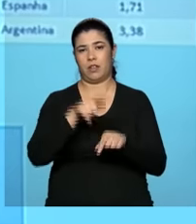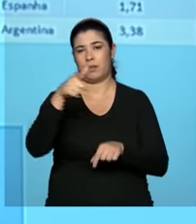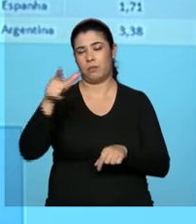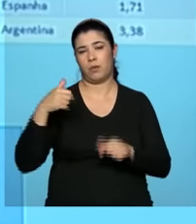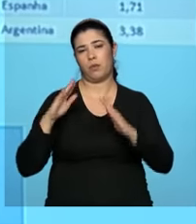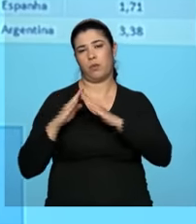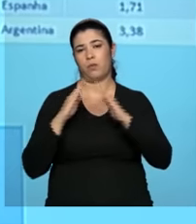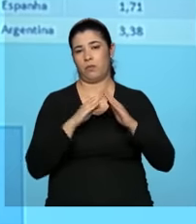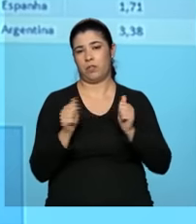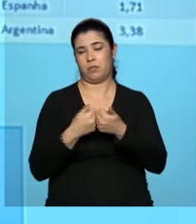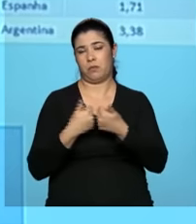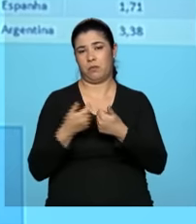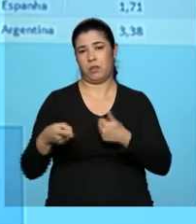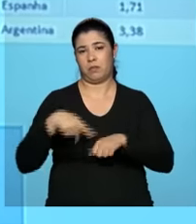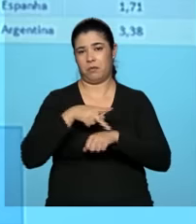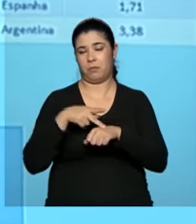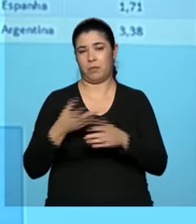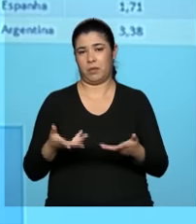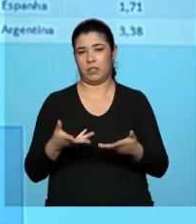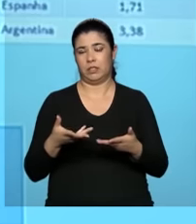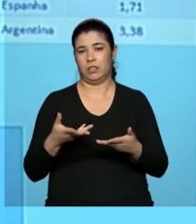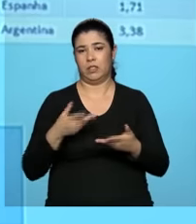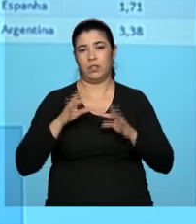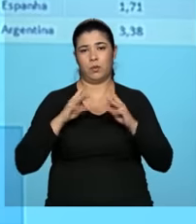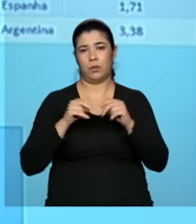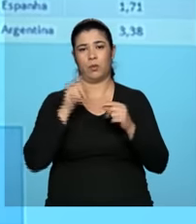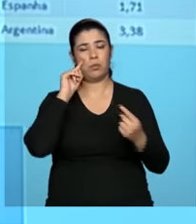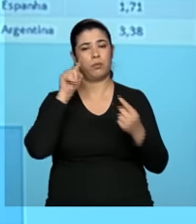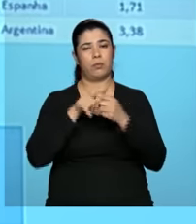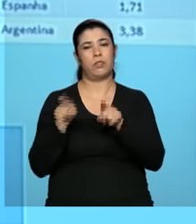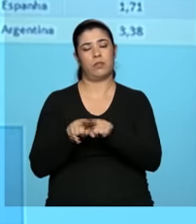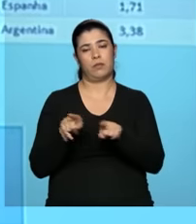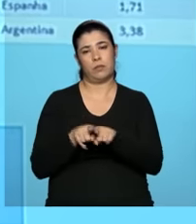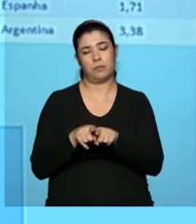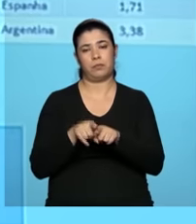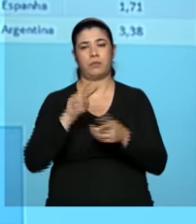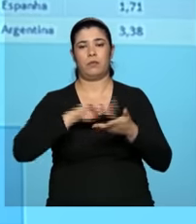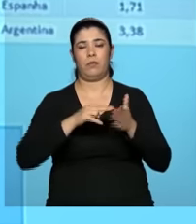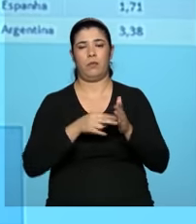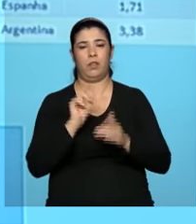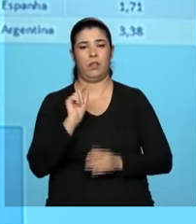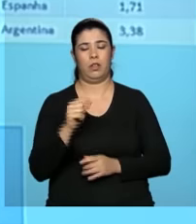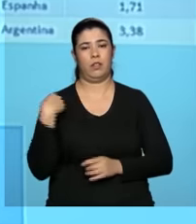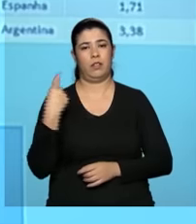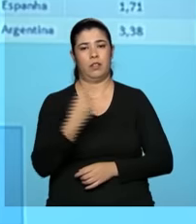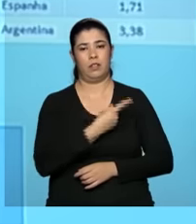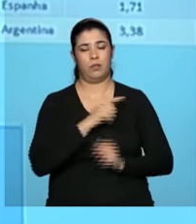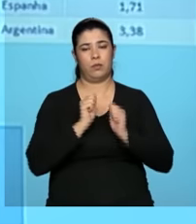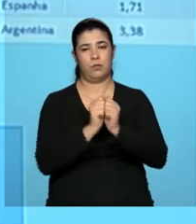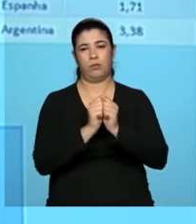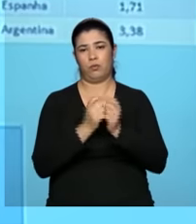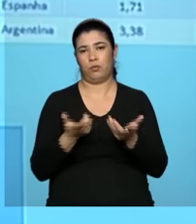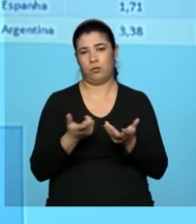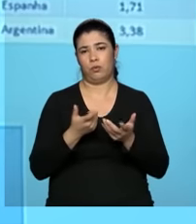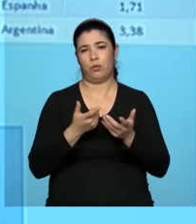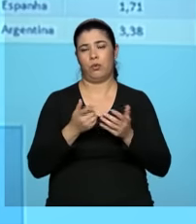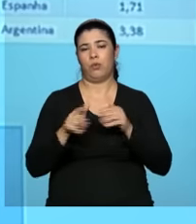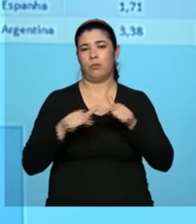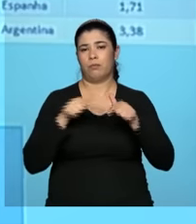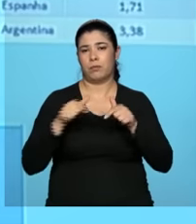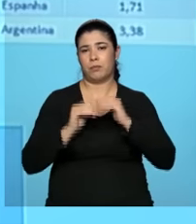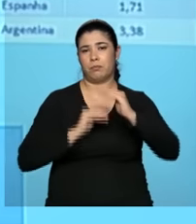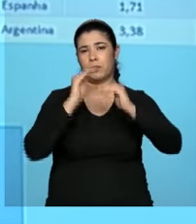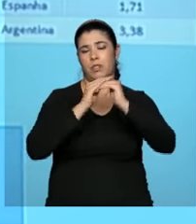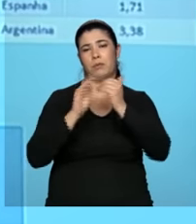mais próximo, mais próximo em todos os pontos de vista. Quer dizer, nós estamos muito aquém disso. Então,